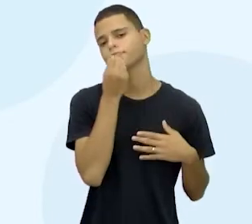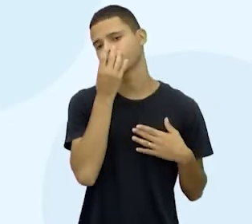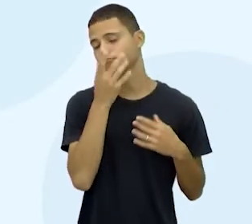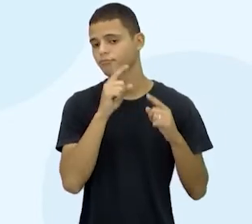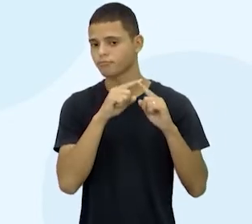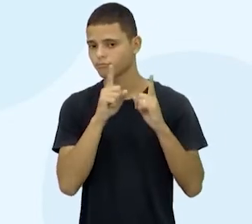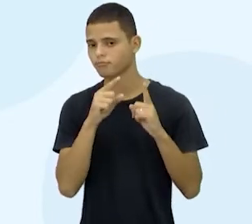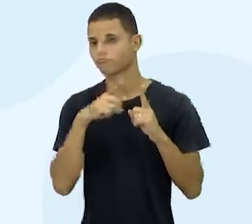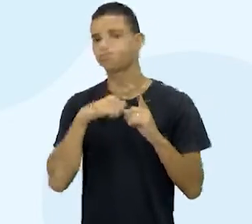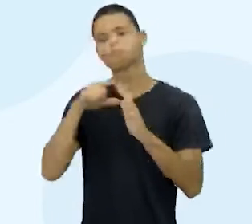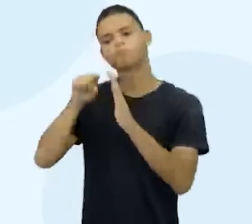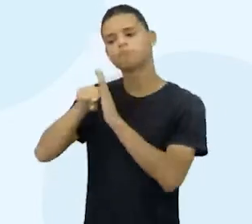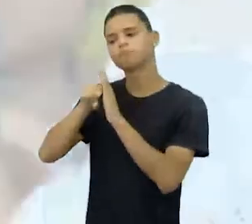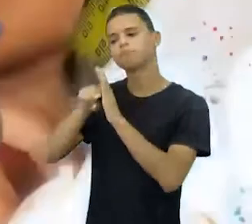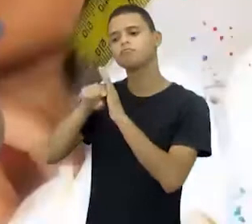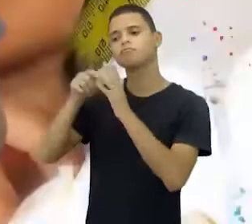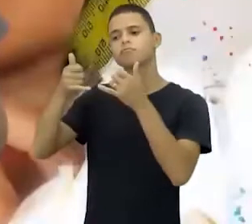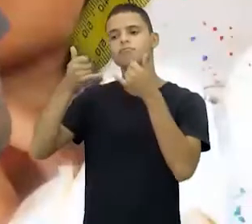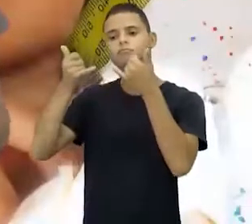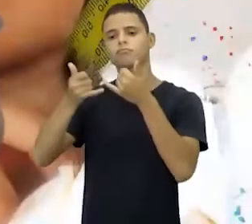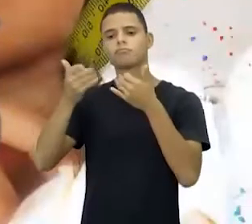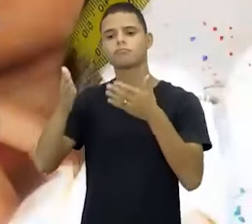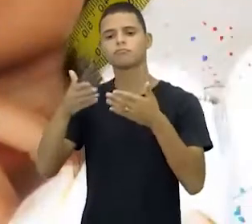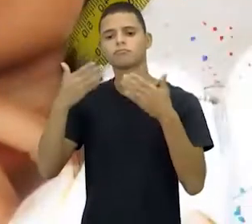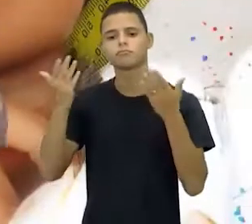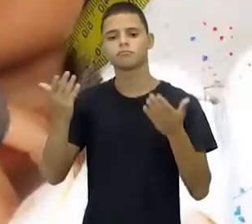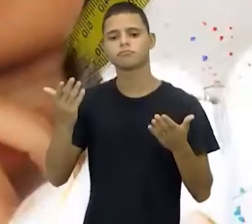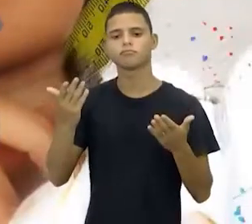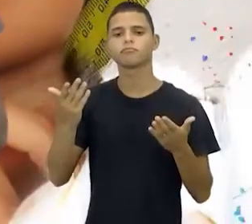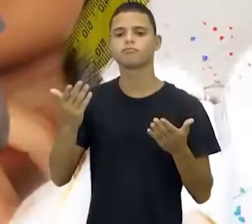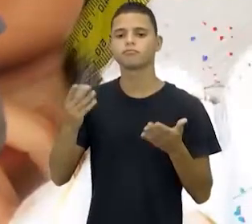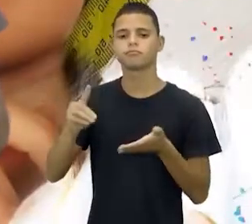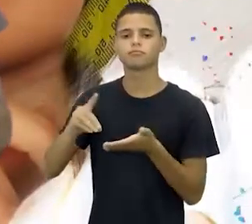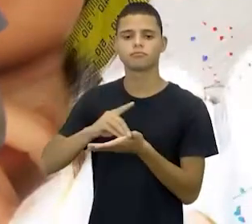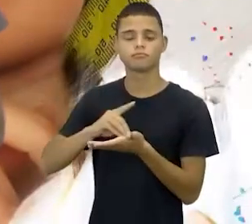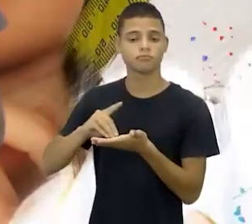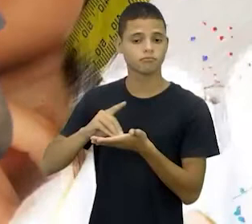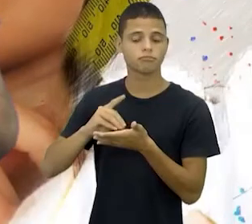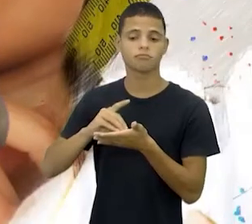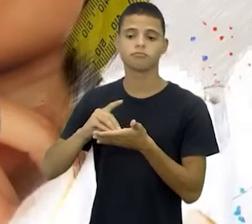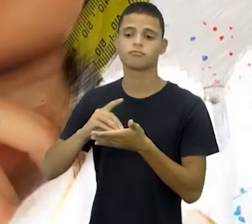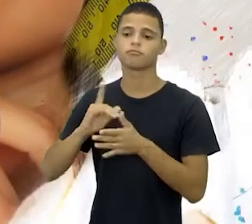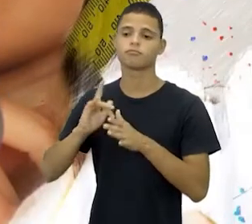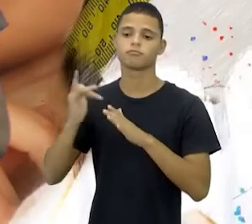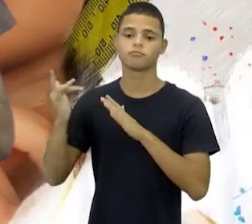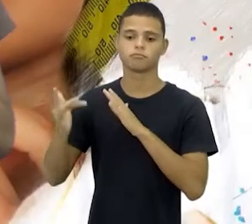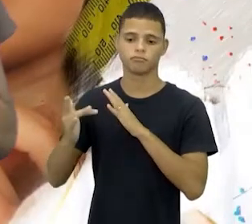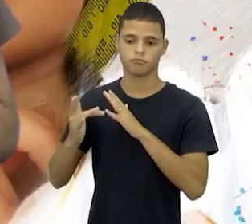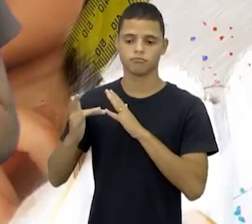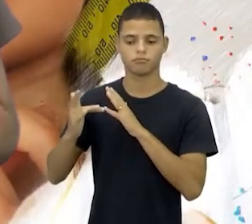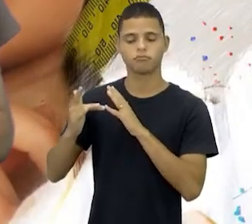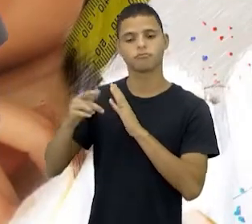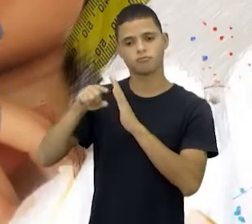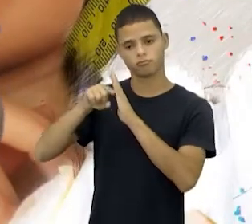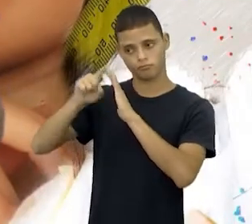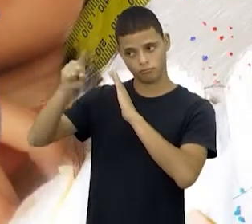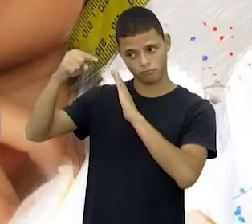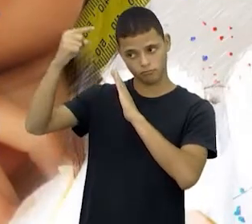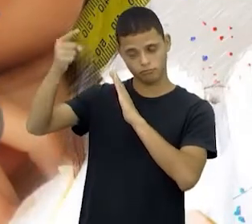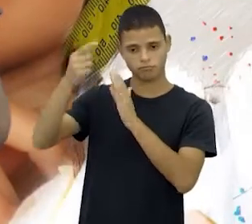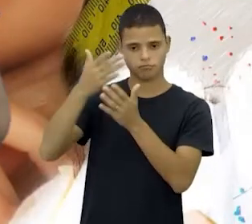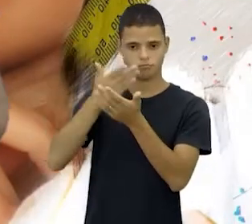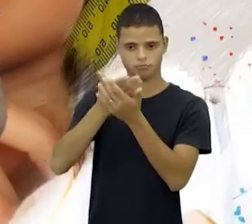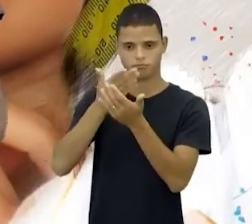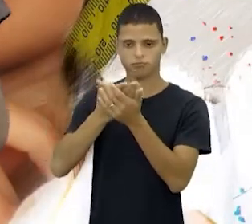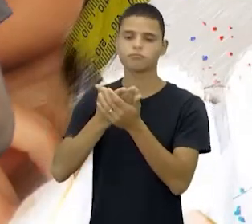e a teoria? De onde eu tirei esses dados, tá? Sobre as mídias sociais. Então, nós vamos analisar na nossa próxima aula as mídias